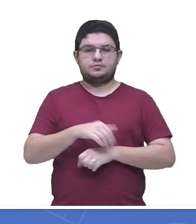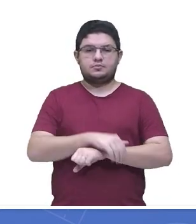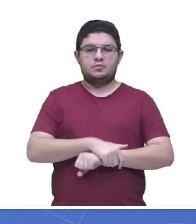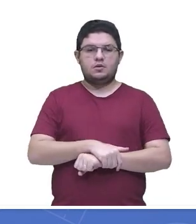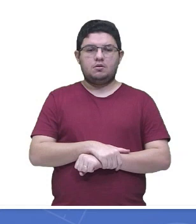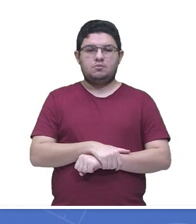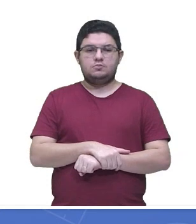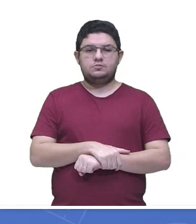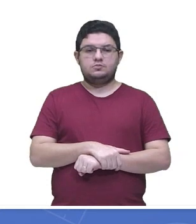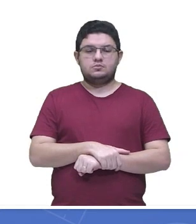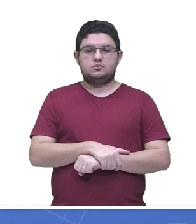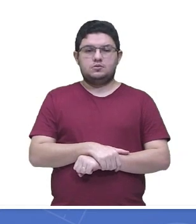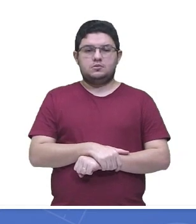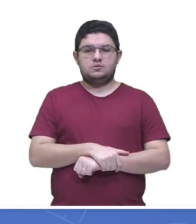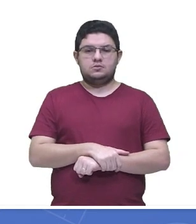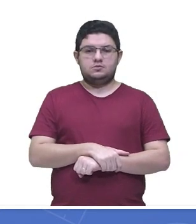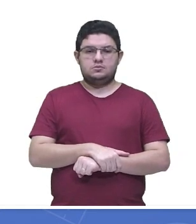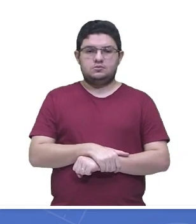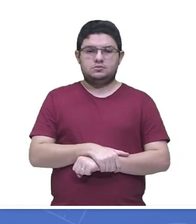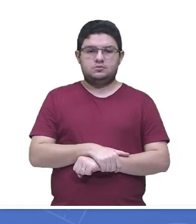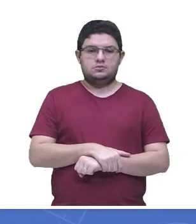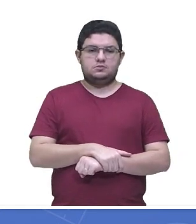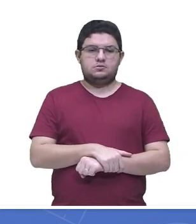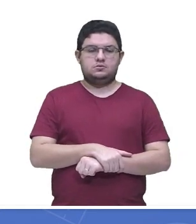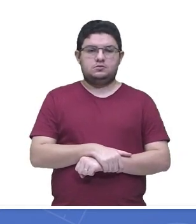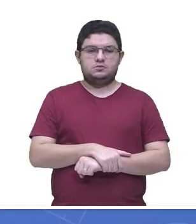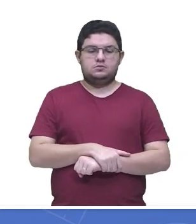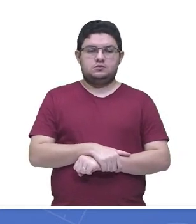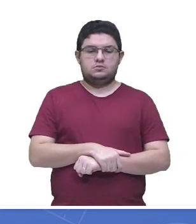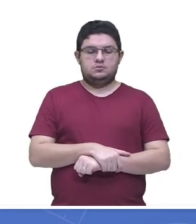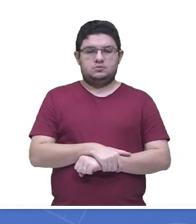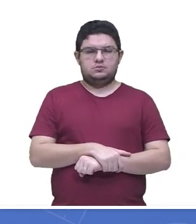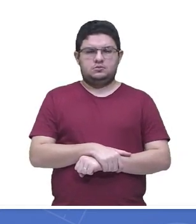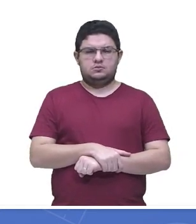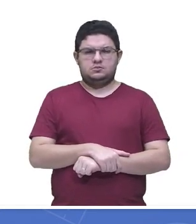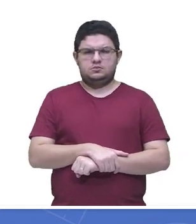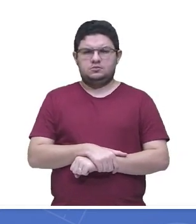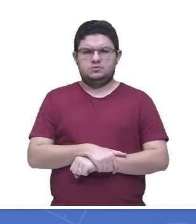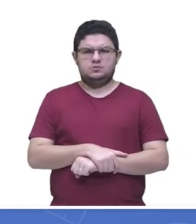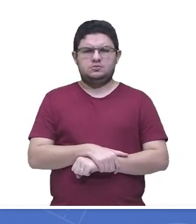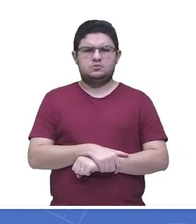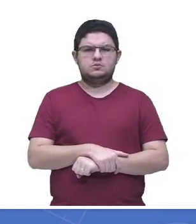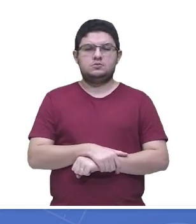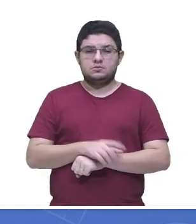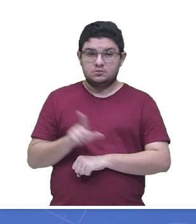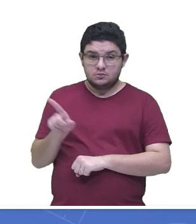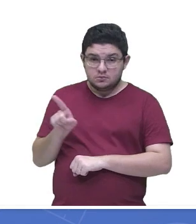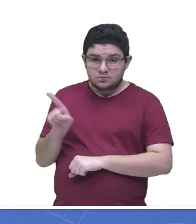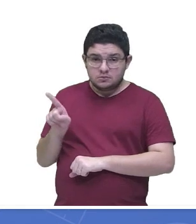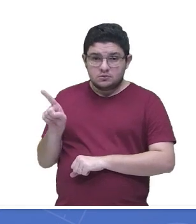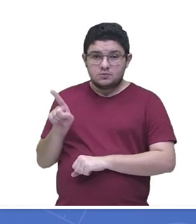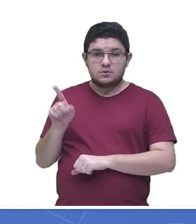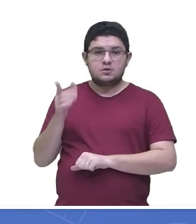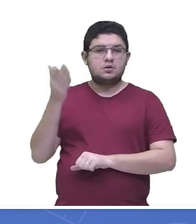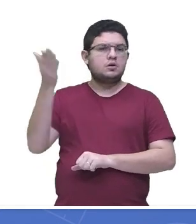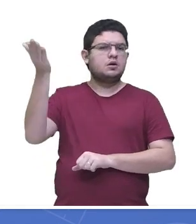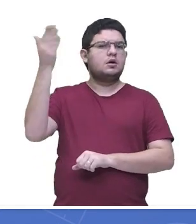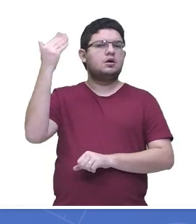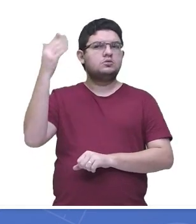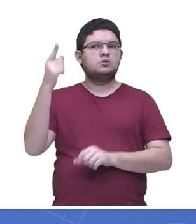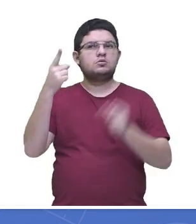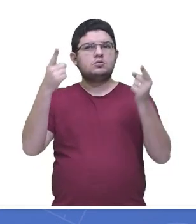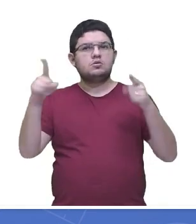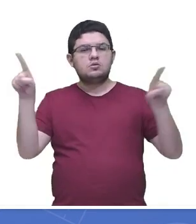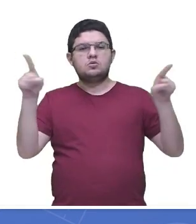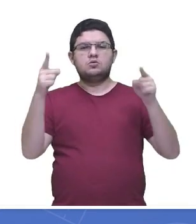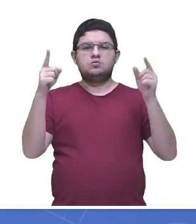listening to music. I was listening to music. Então, eu estava ouvindo